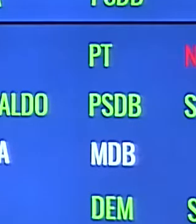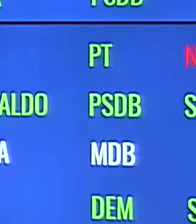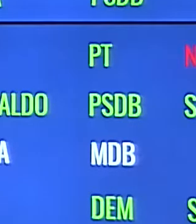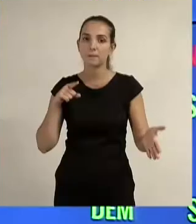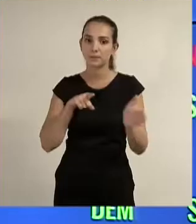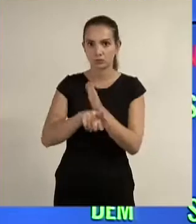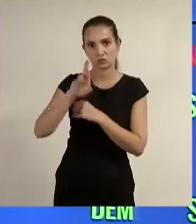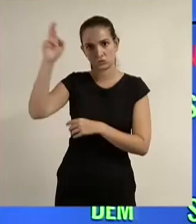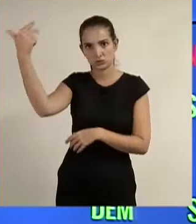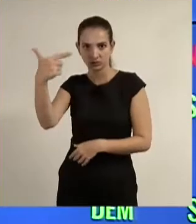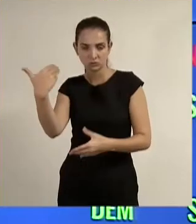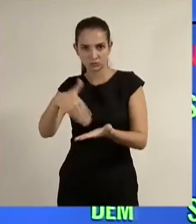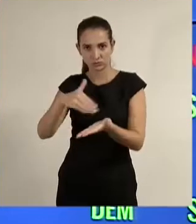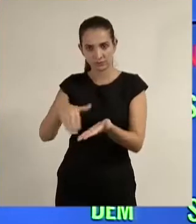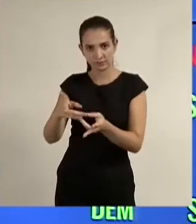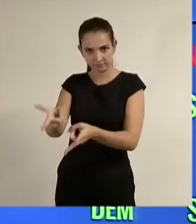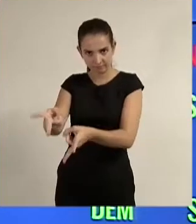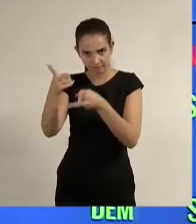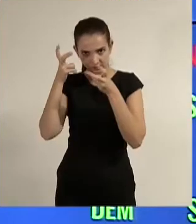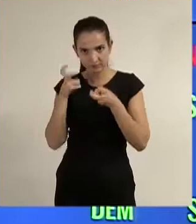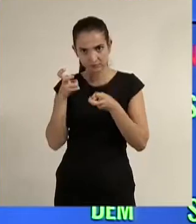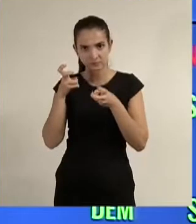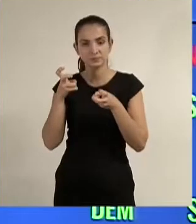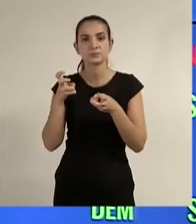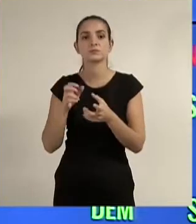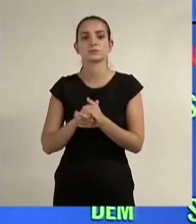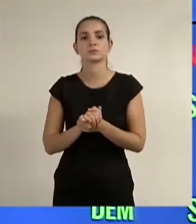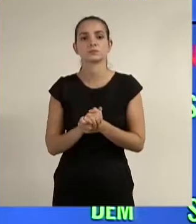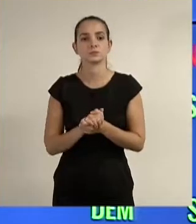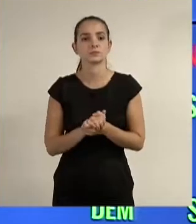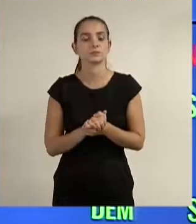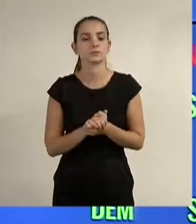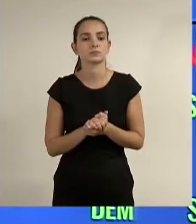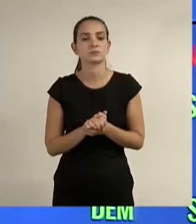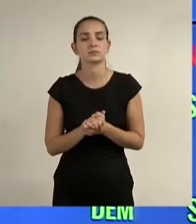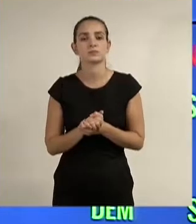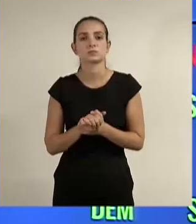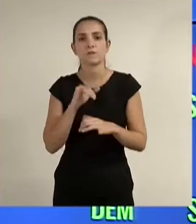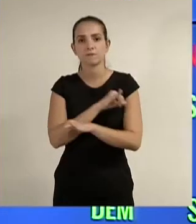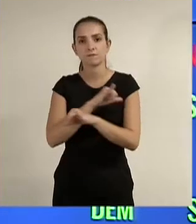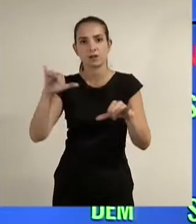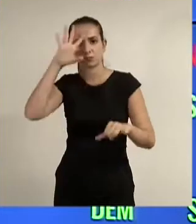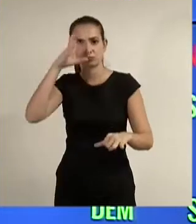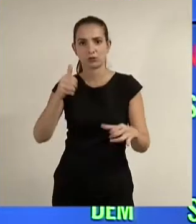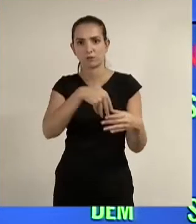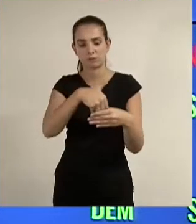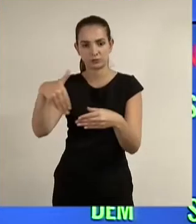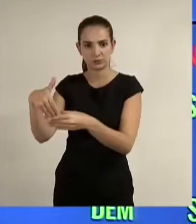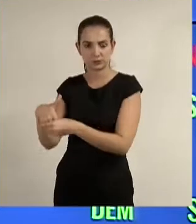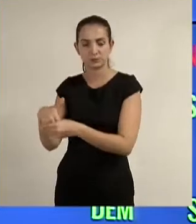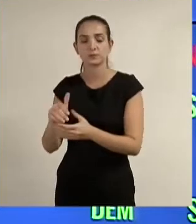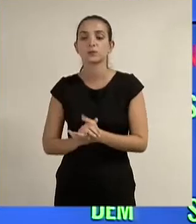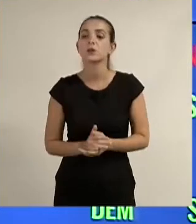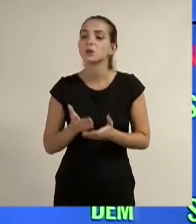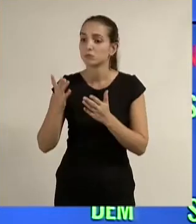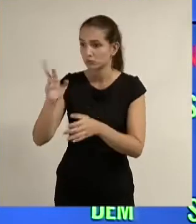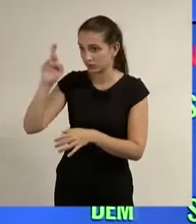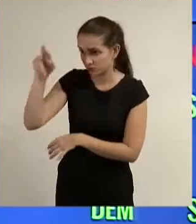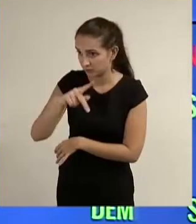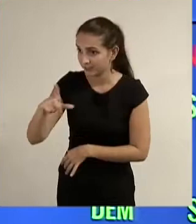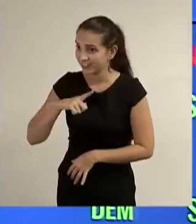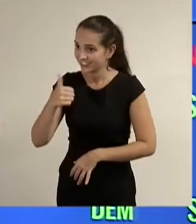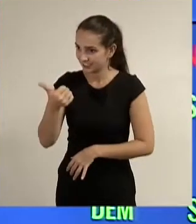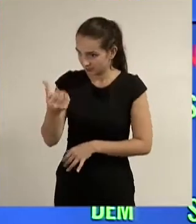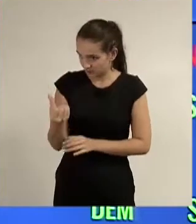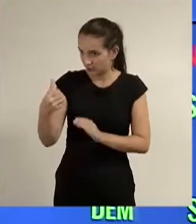Consulto o senhor segundo secretário para que promulgue o resultado da votação. Senhor presidente, são